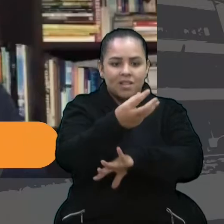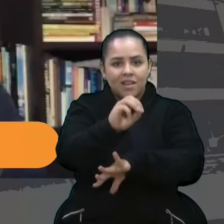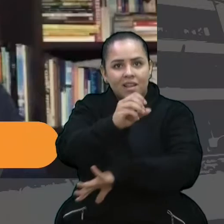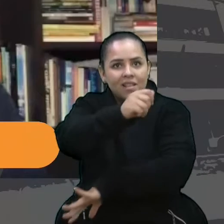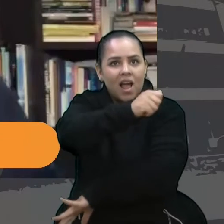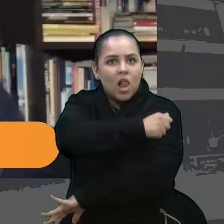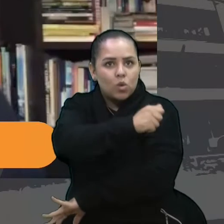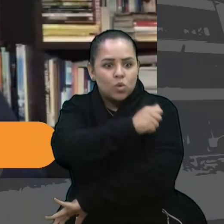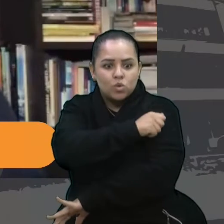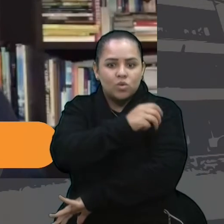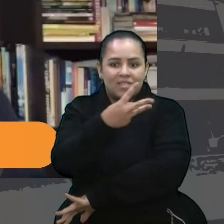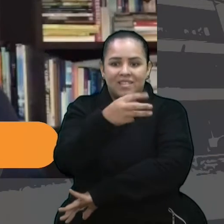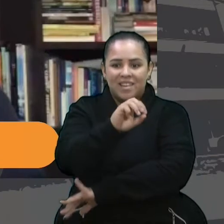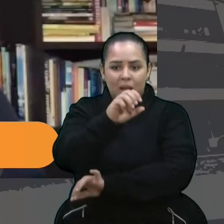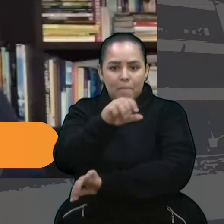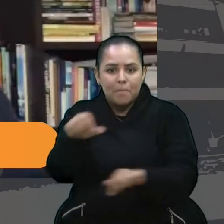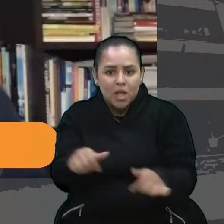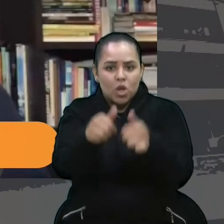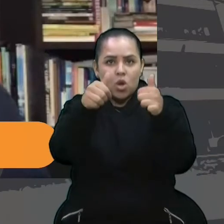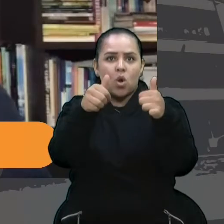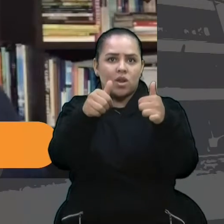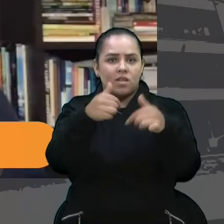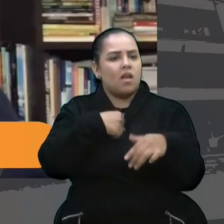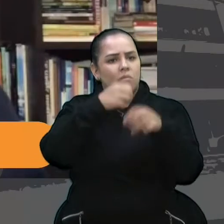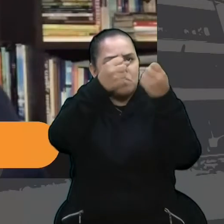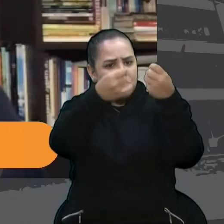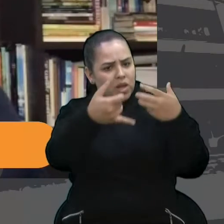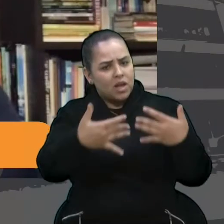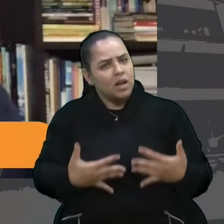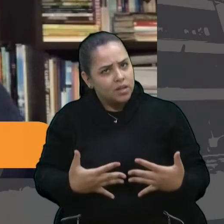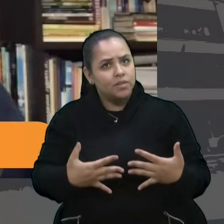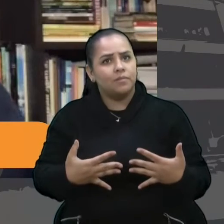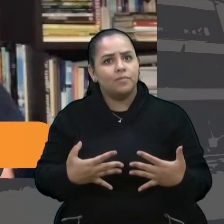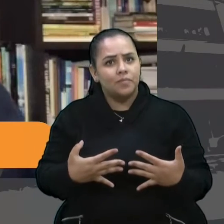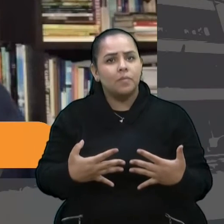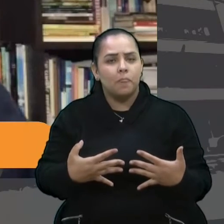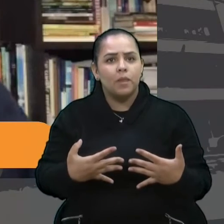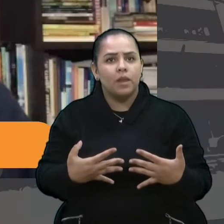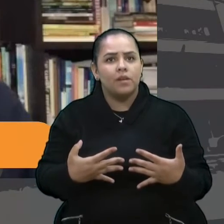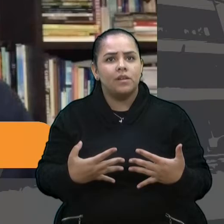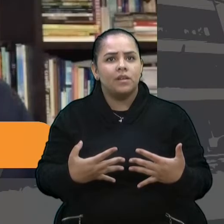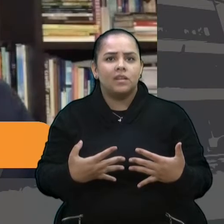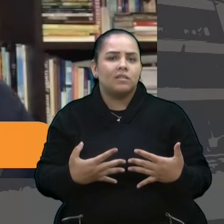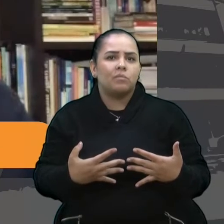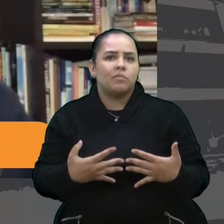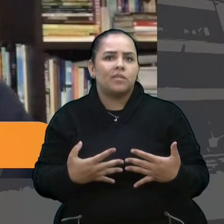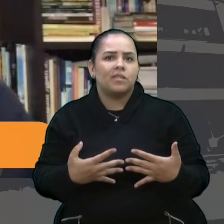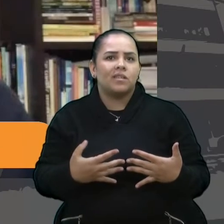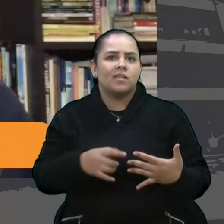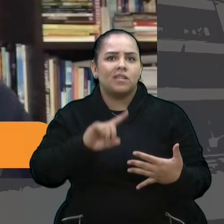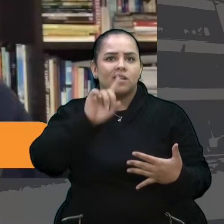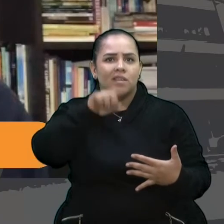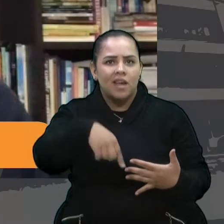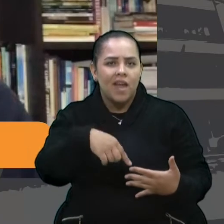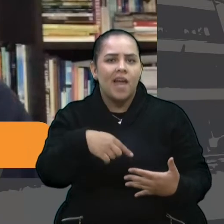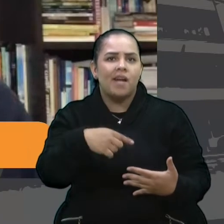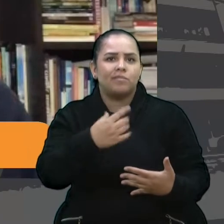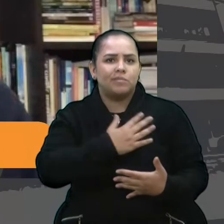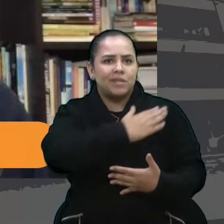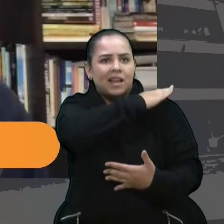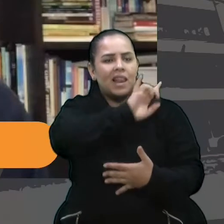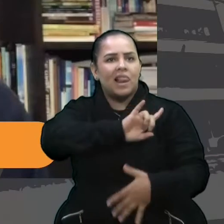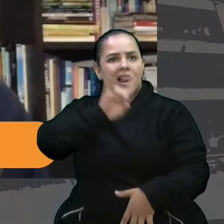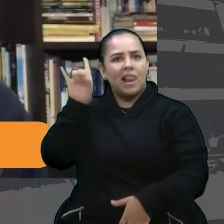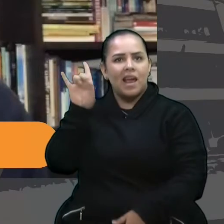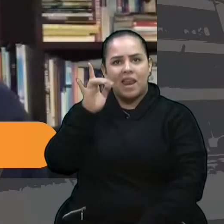30 melhores da faculdade, eu estava explicando que foi um tenente de cavalaria lá na Índia,